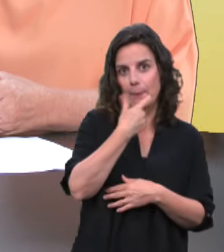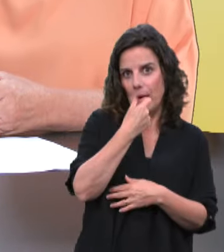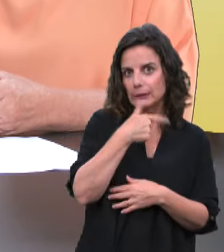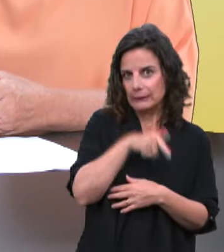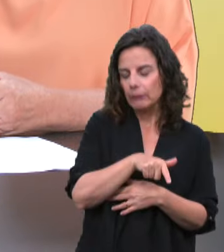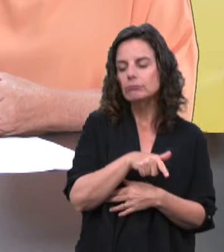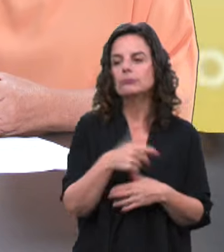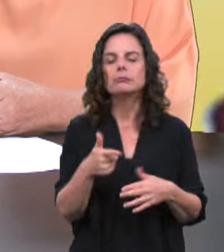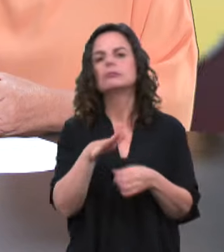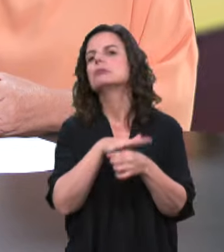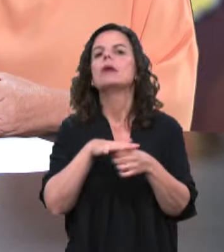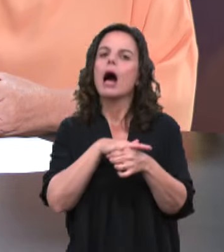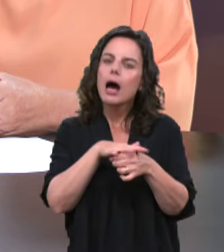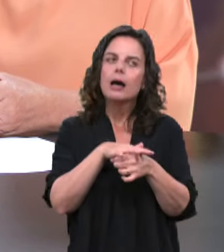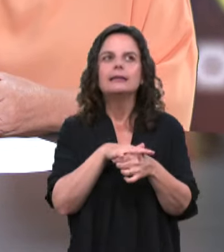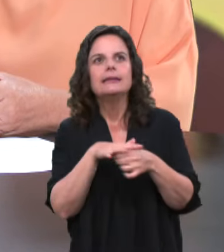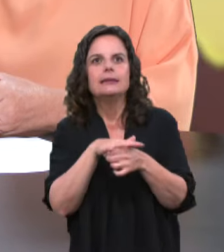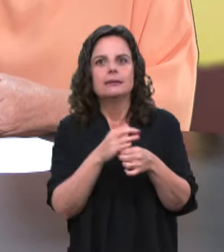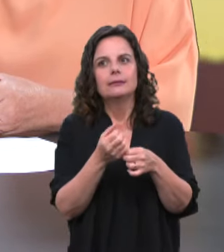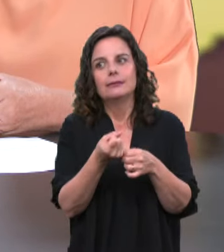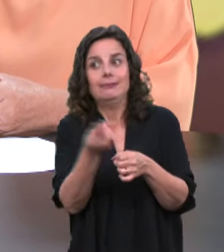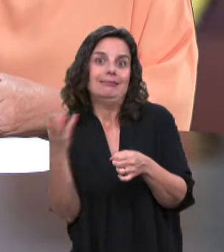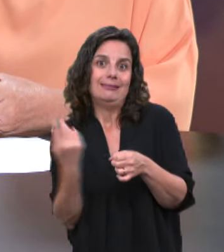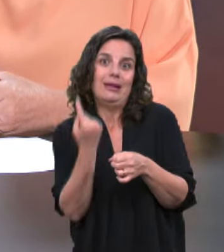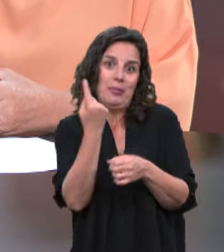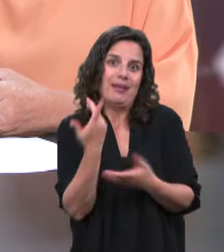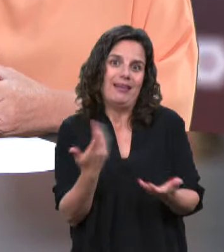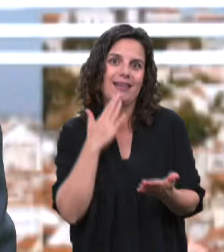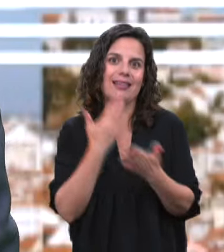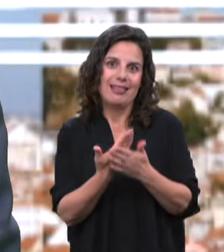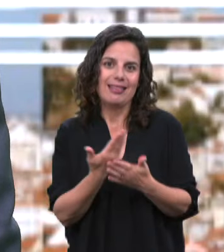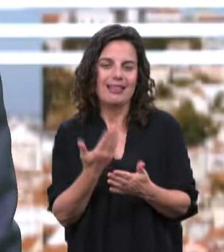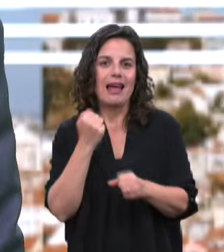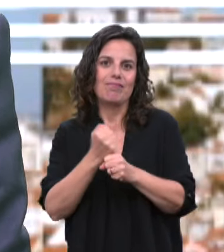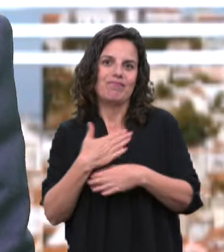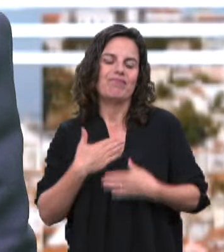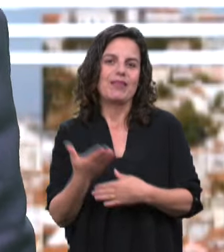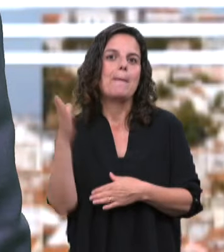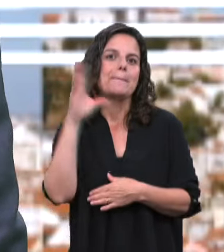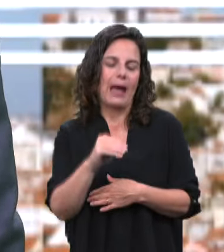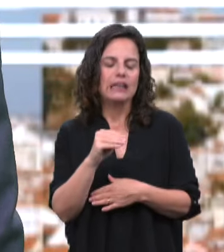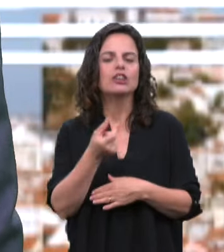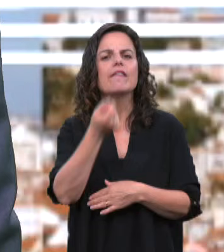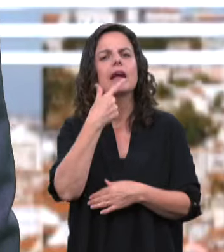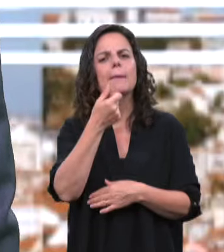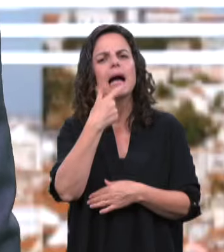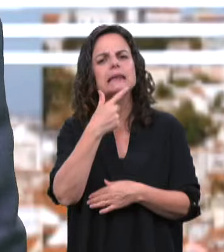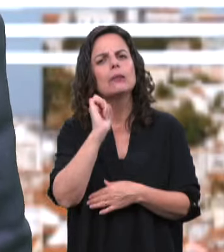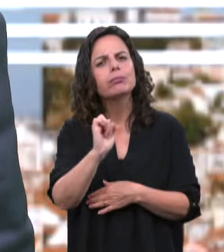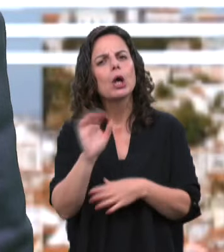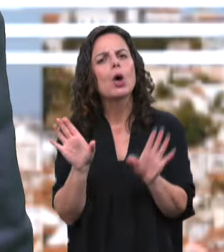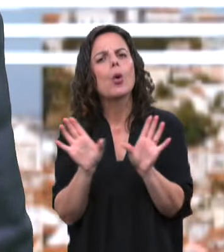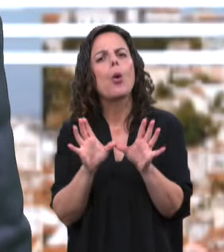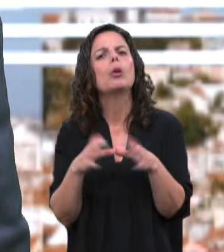uma área que é das áreas onde que envolve mais profissionais farmacêuticos, que é a